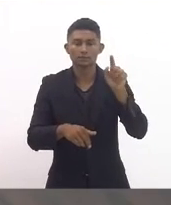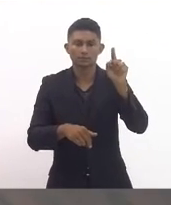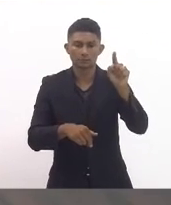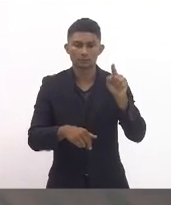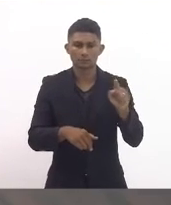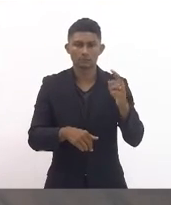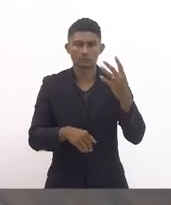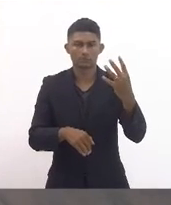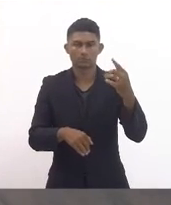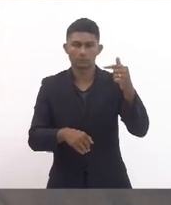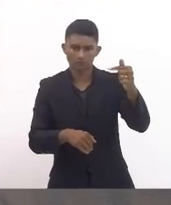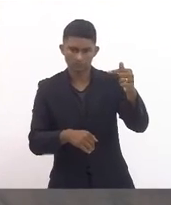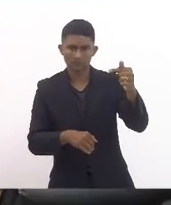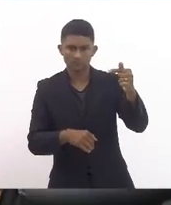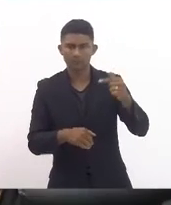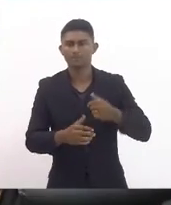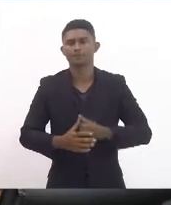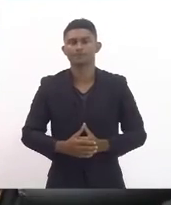17:47